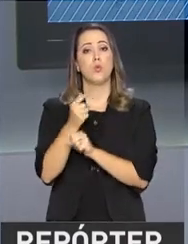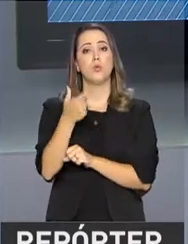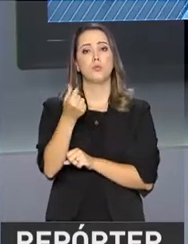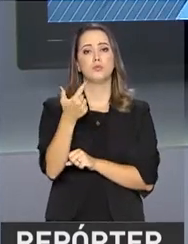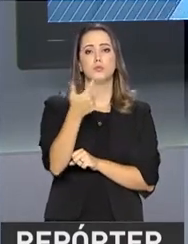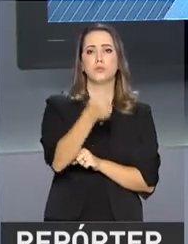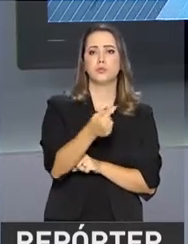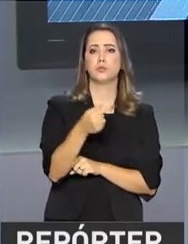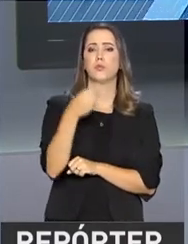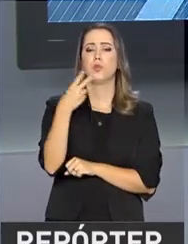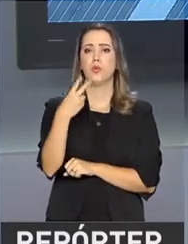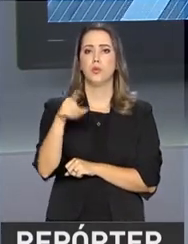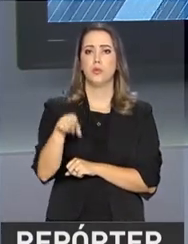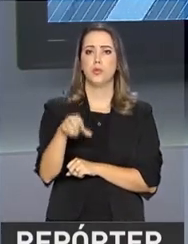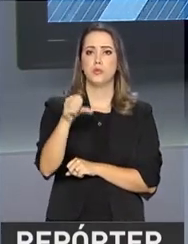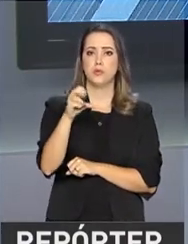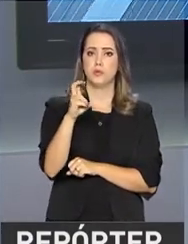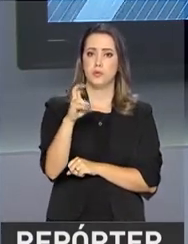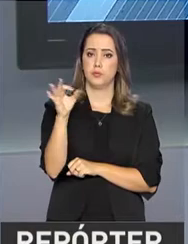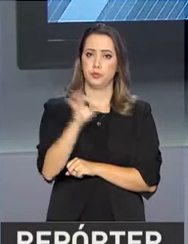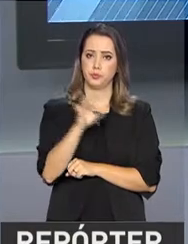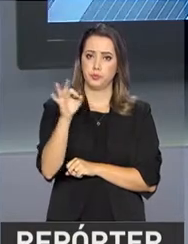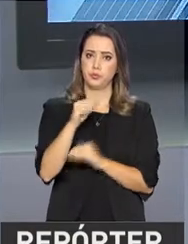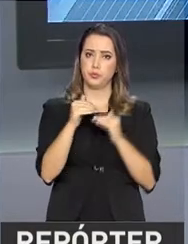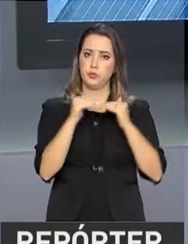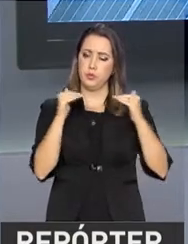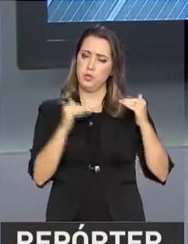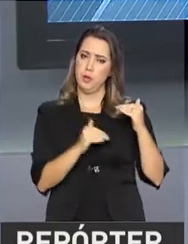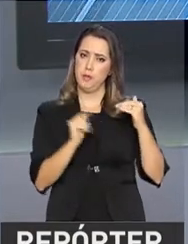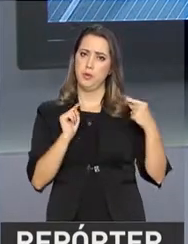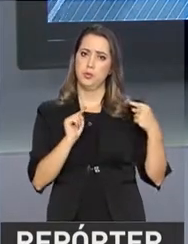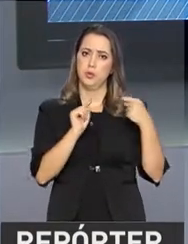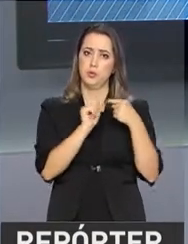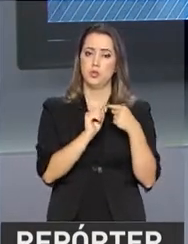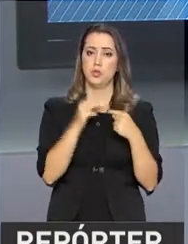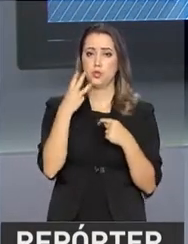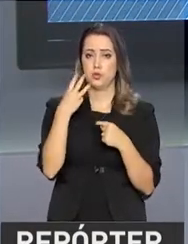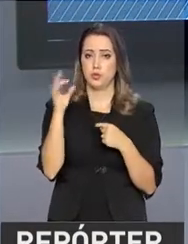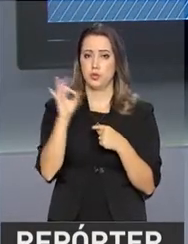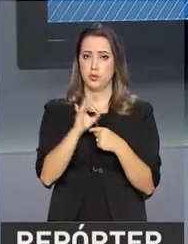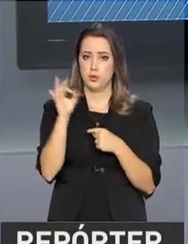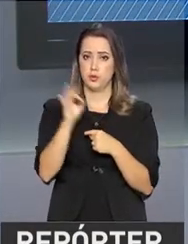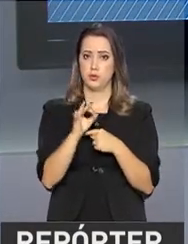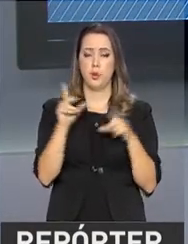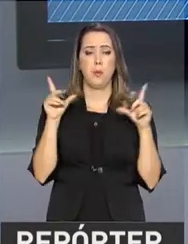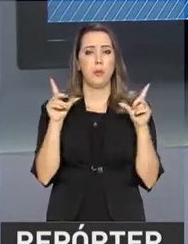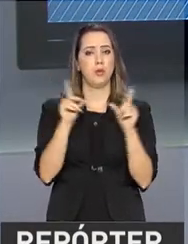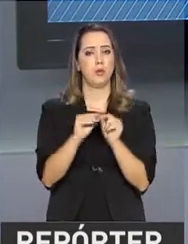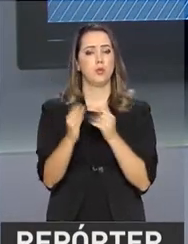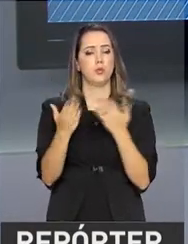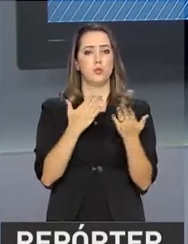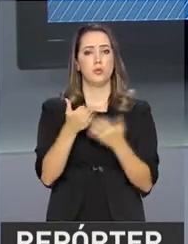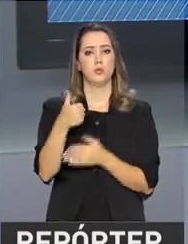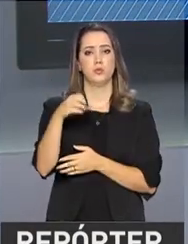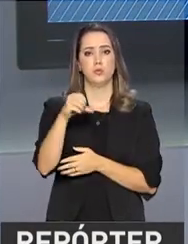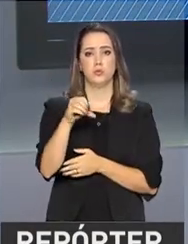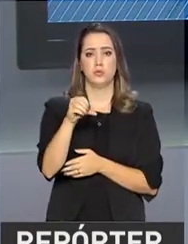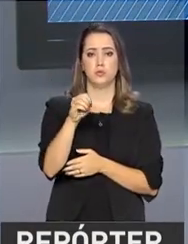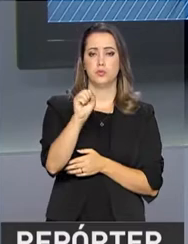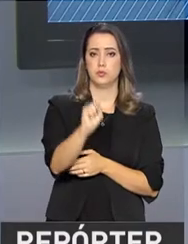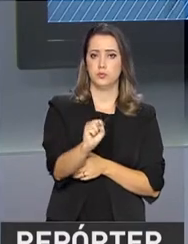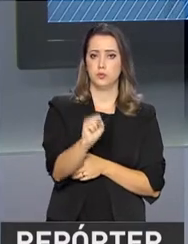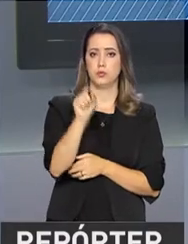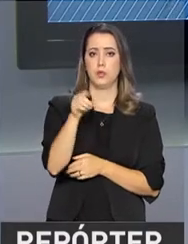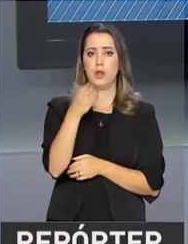2,95 por cento o resultado abaixo do piso da meta de 3% eo menor desde 1998